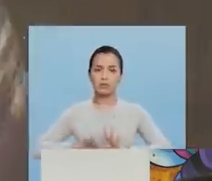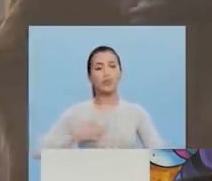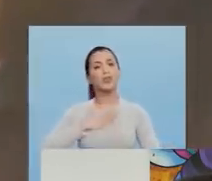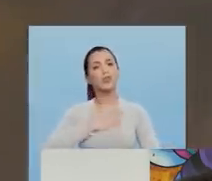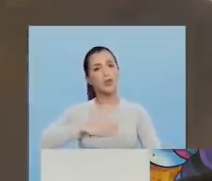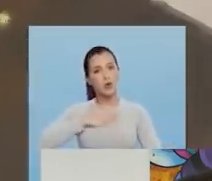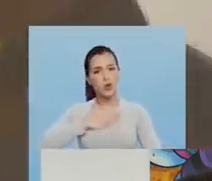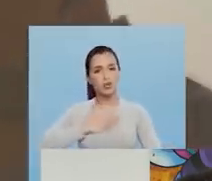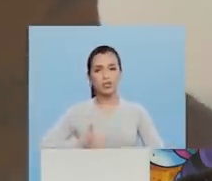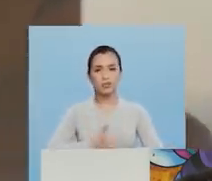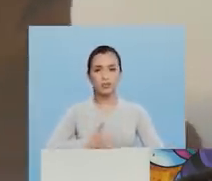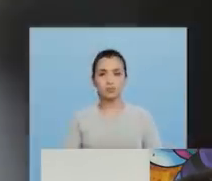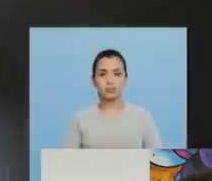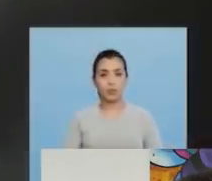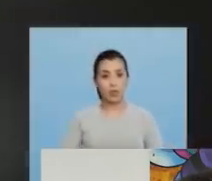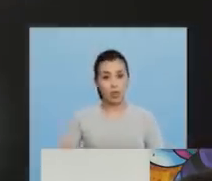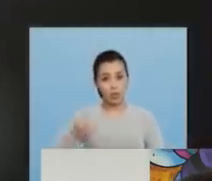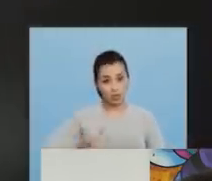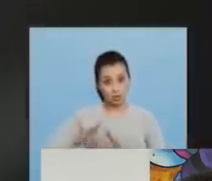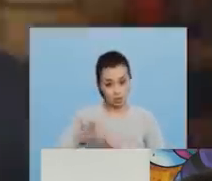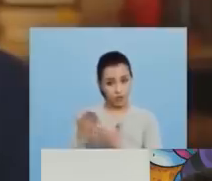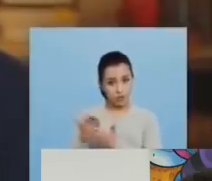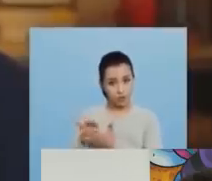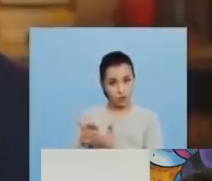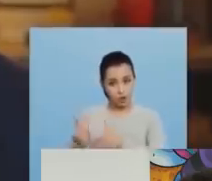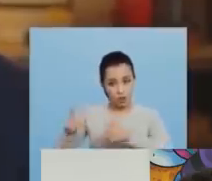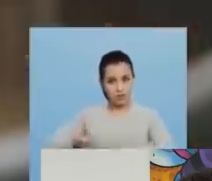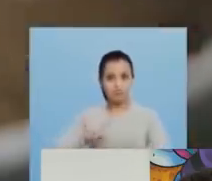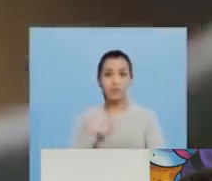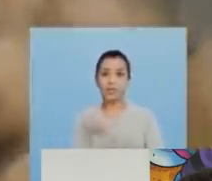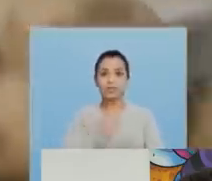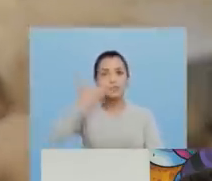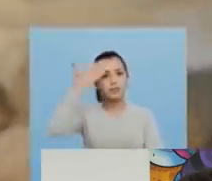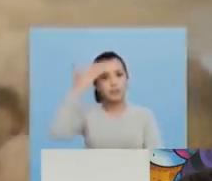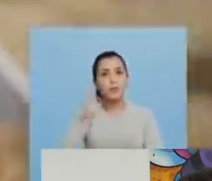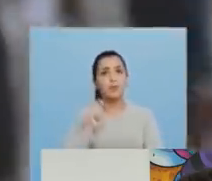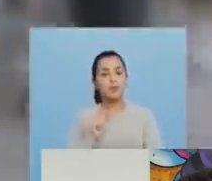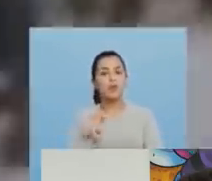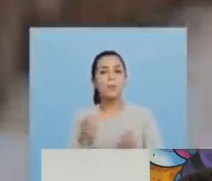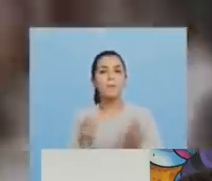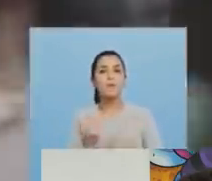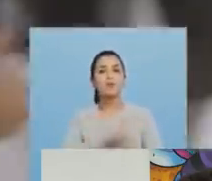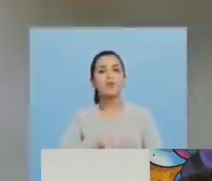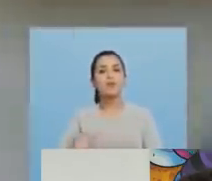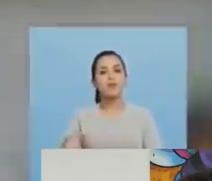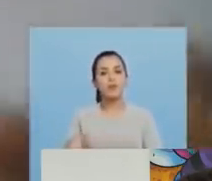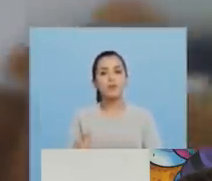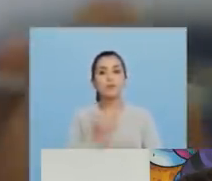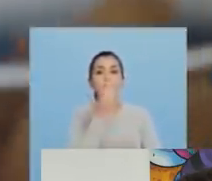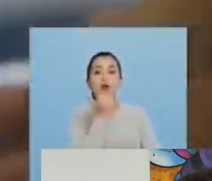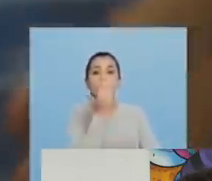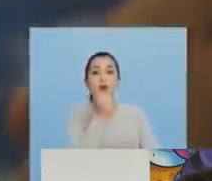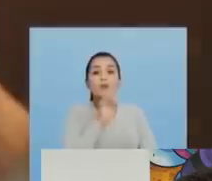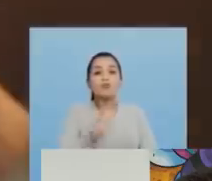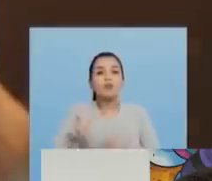preparado e gosto de ter fimose. Claro que a escola serve para educar. A gente também sabe que muitas crianças só